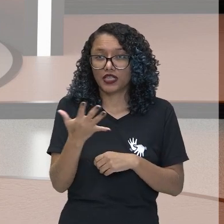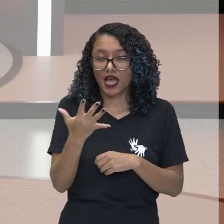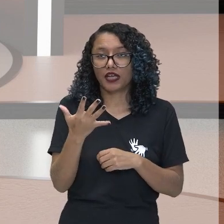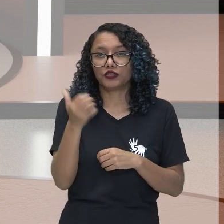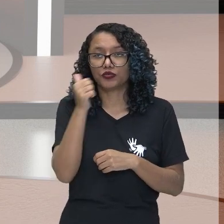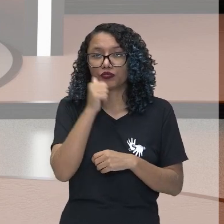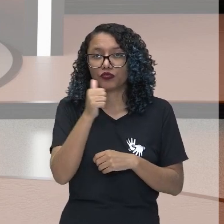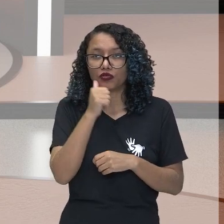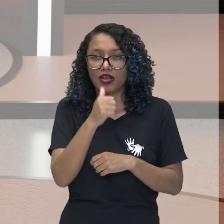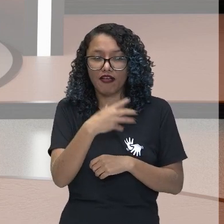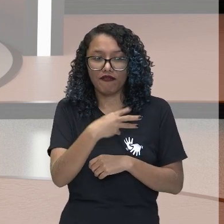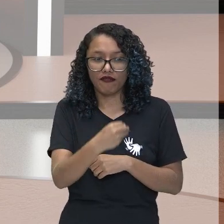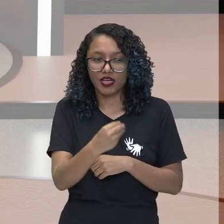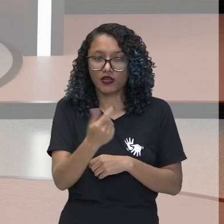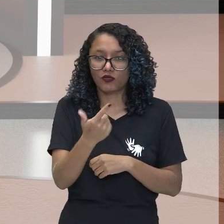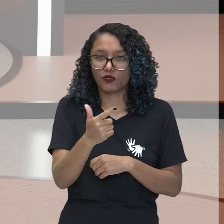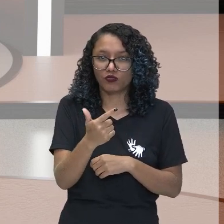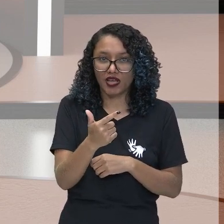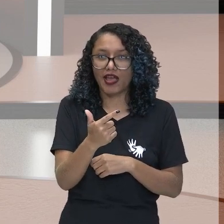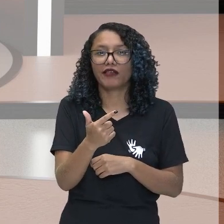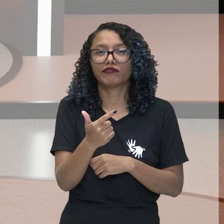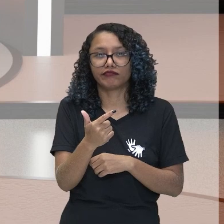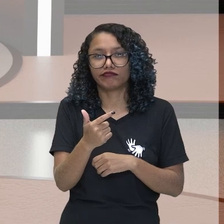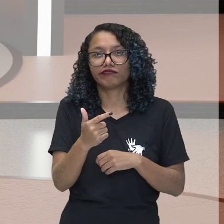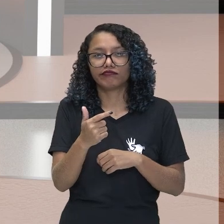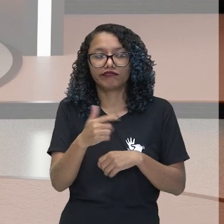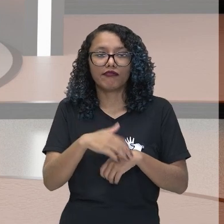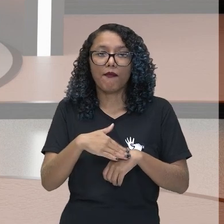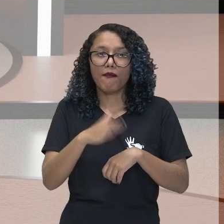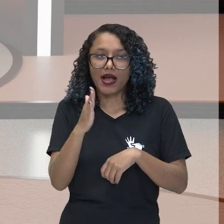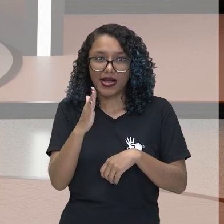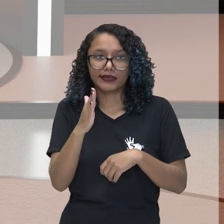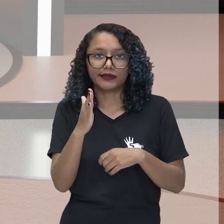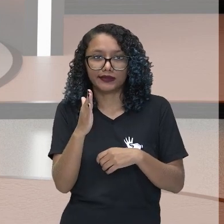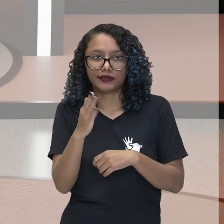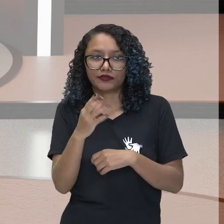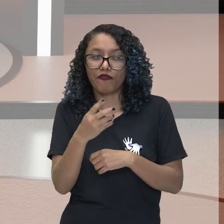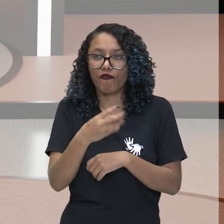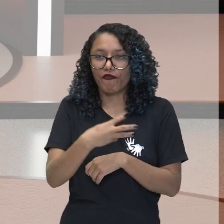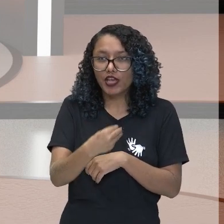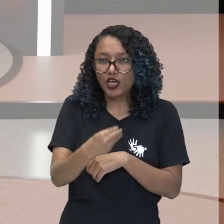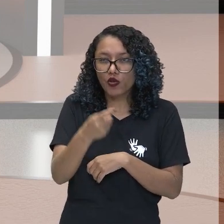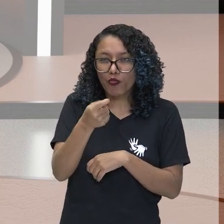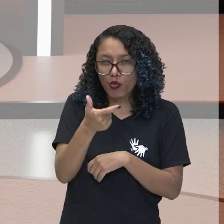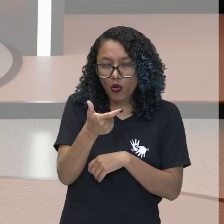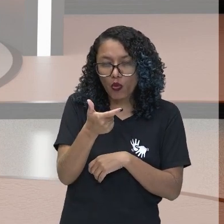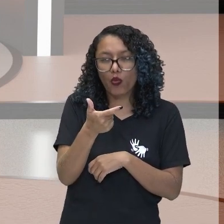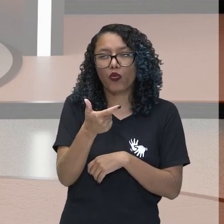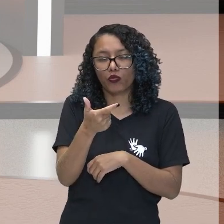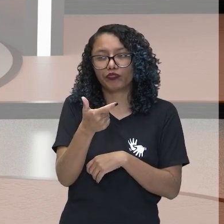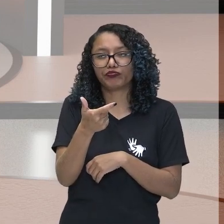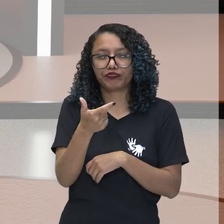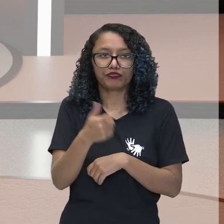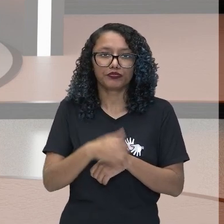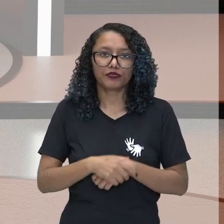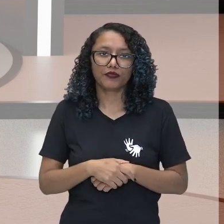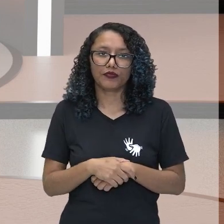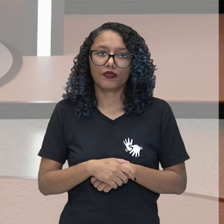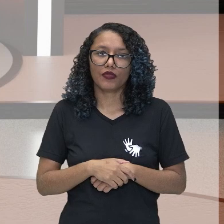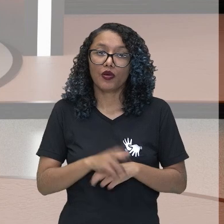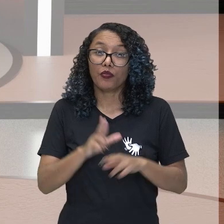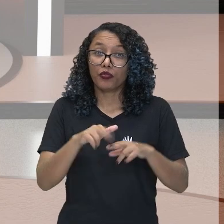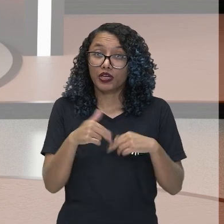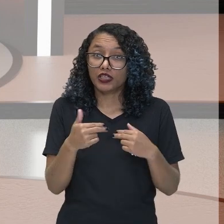caiu drasticamente, tá? Então, é aí que o governo ele começa a se preocupar em relação ao